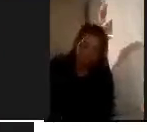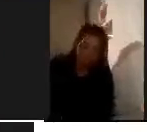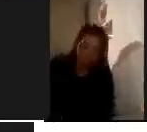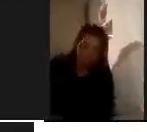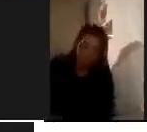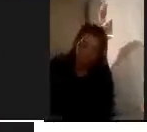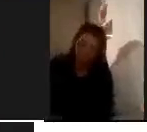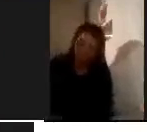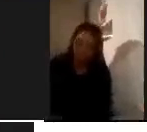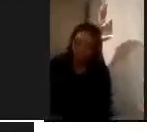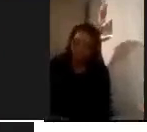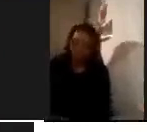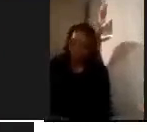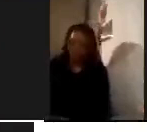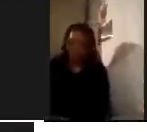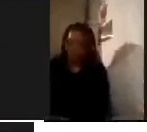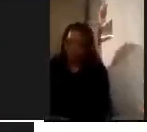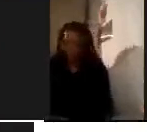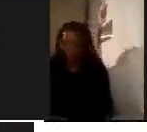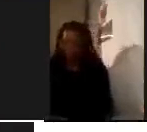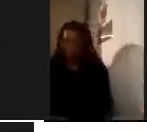Como é que é o nome Esqueci o nome. da doença?